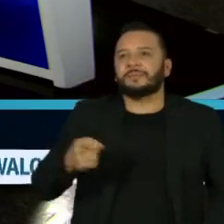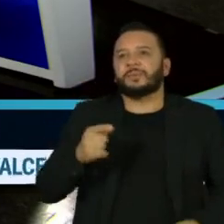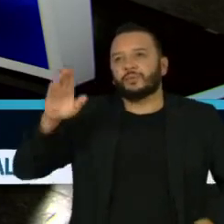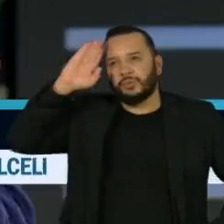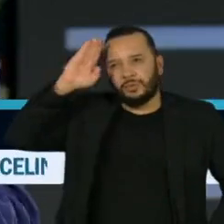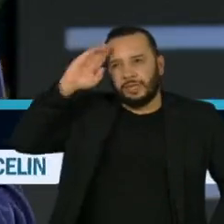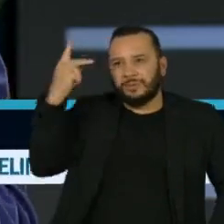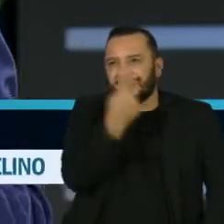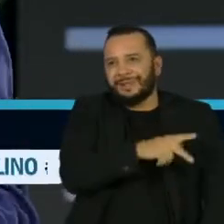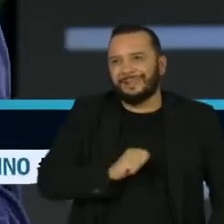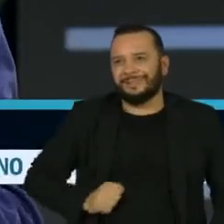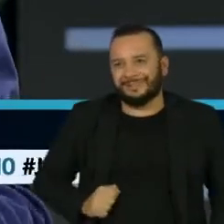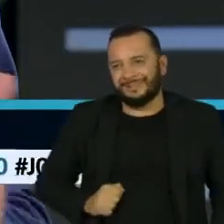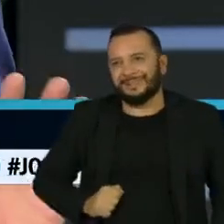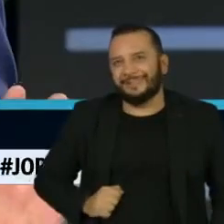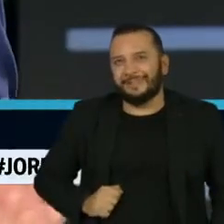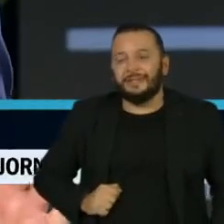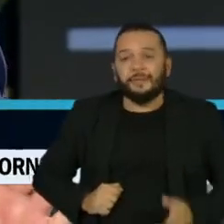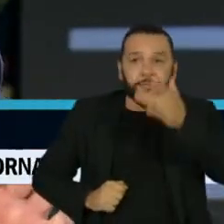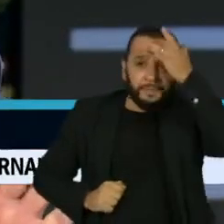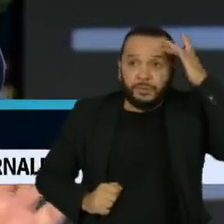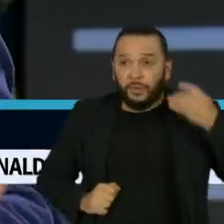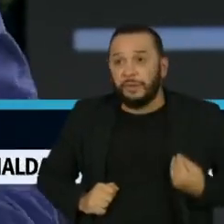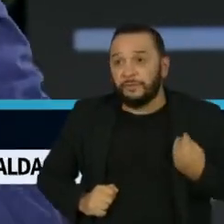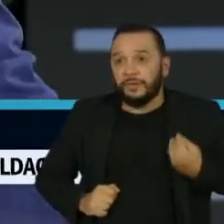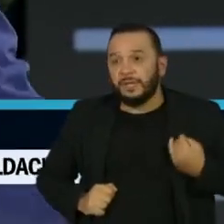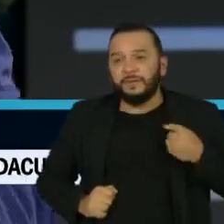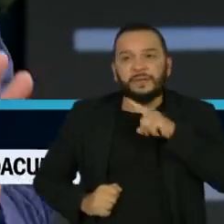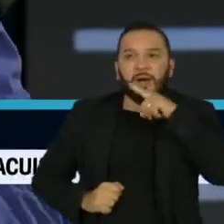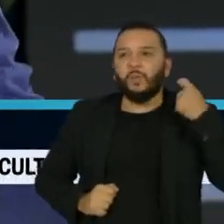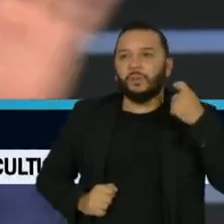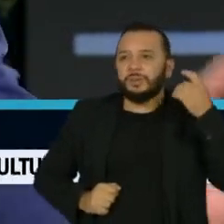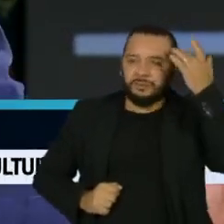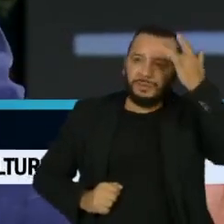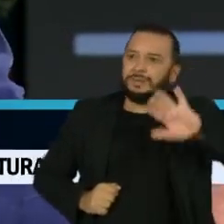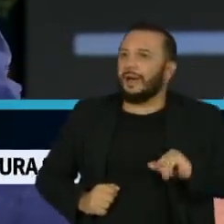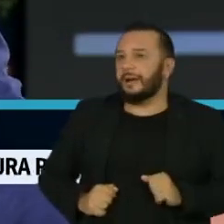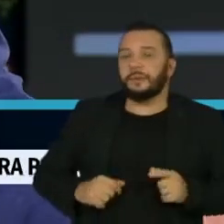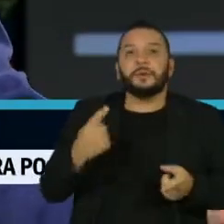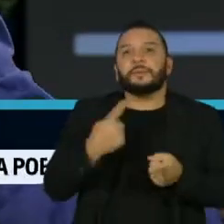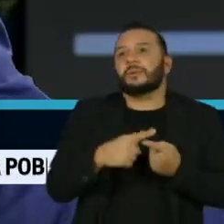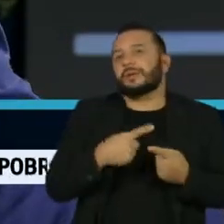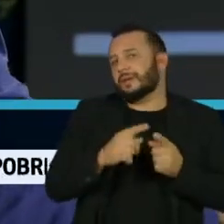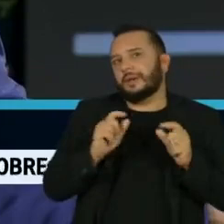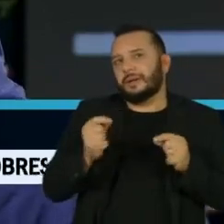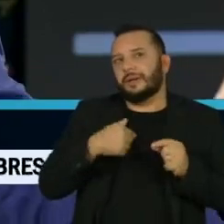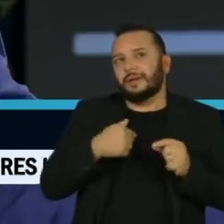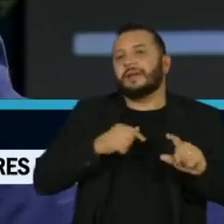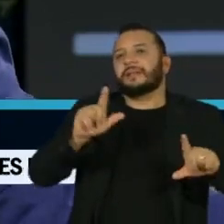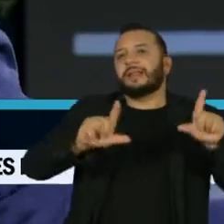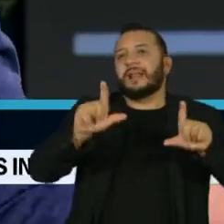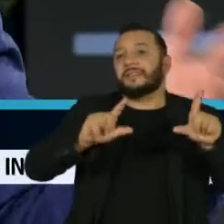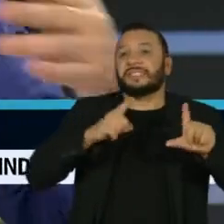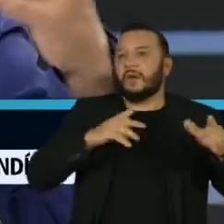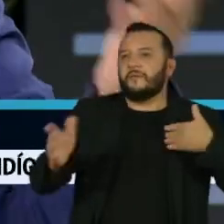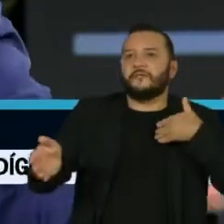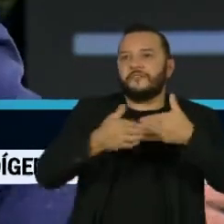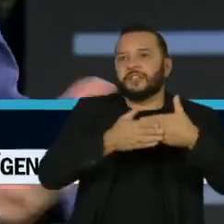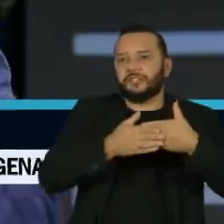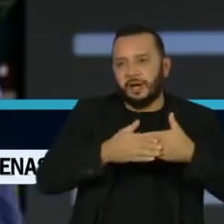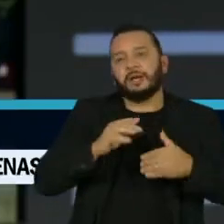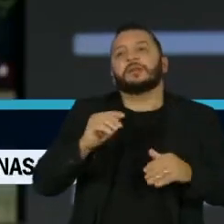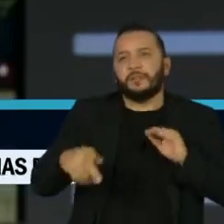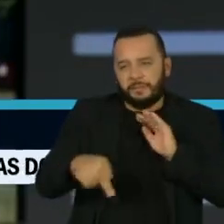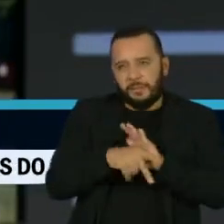exemplo. Essa é uma informação que quem mora na Rússia não tem, porque lá dentro, inclusive, foi fechada a emissora RAN-TV, que era uma